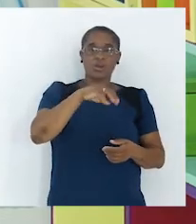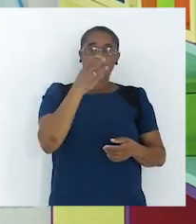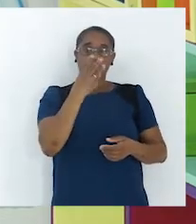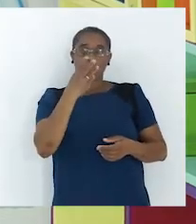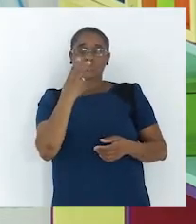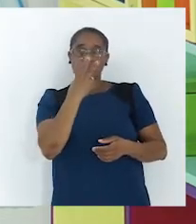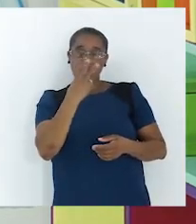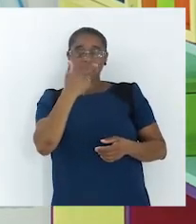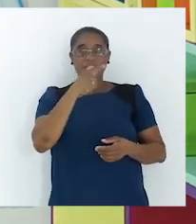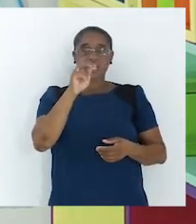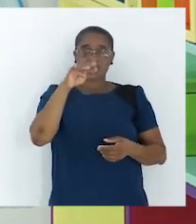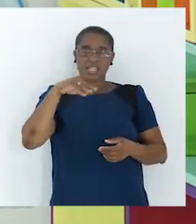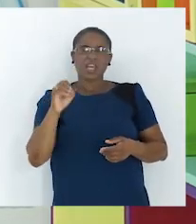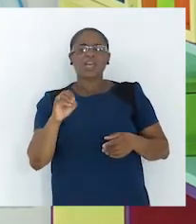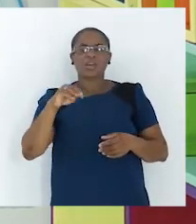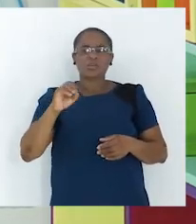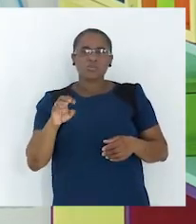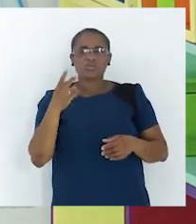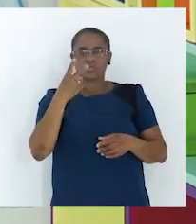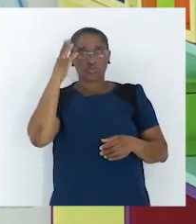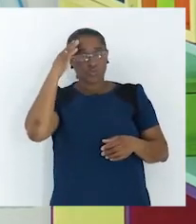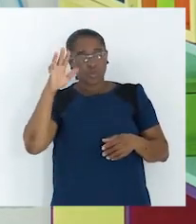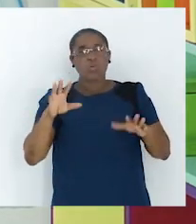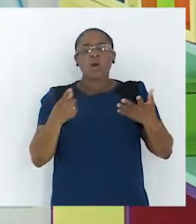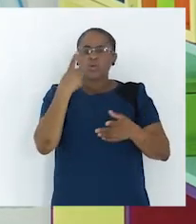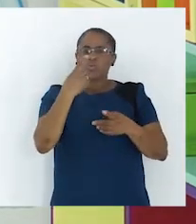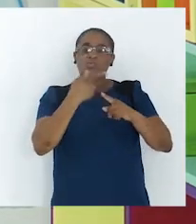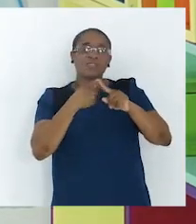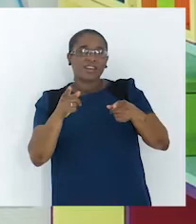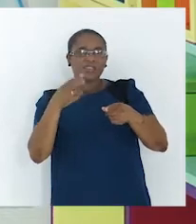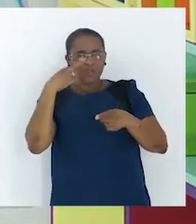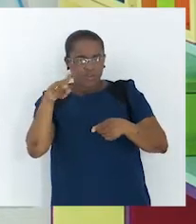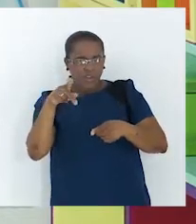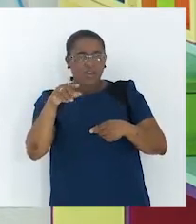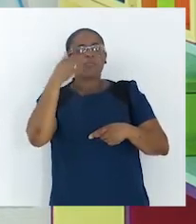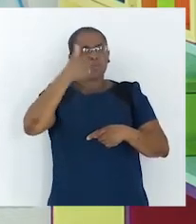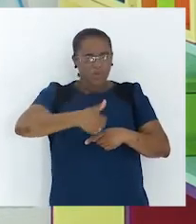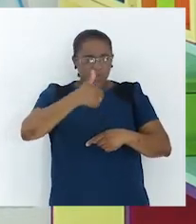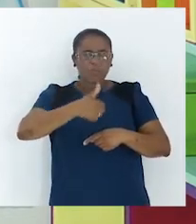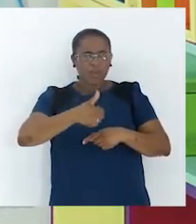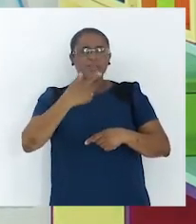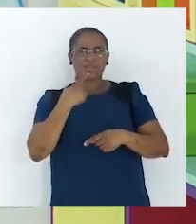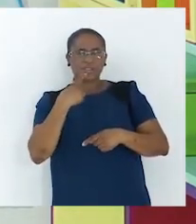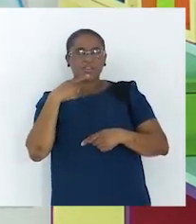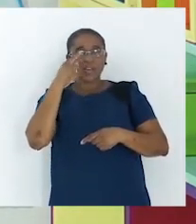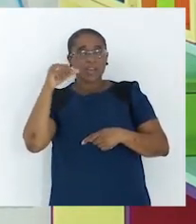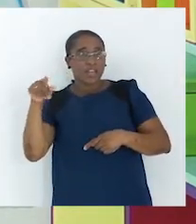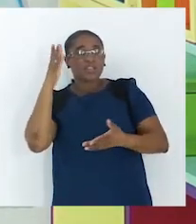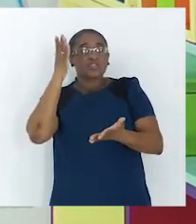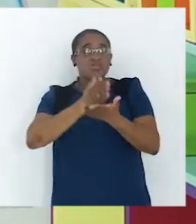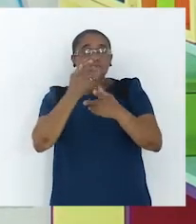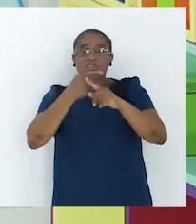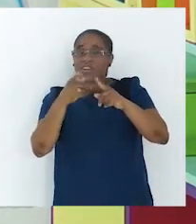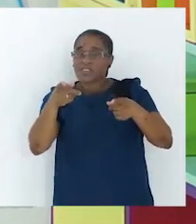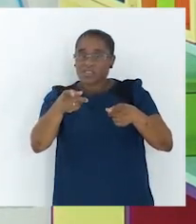mas claro é única diferença então ver a é muito bem muito bem mesmo hinos apenas